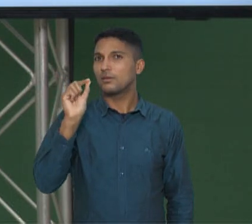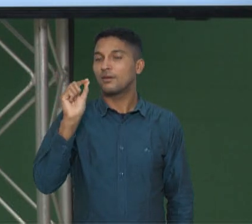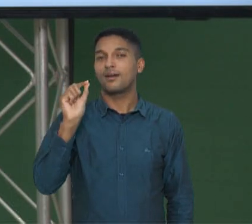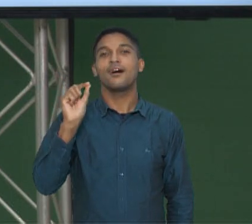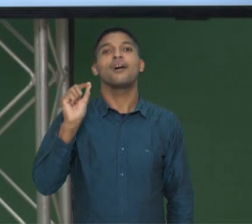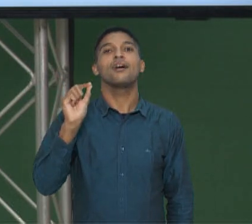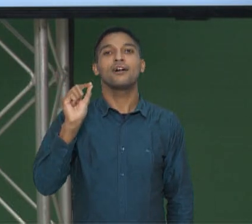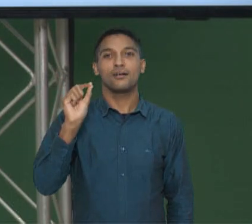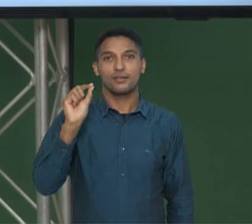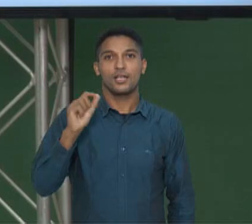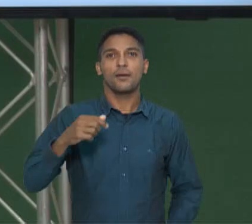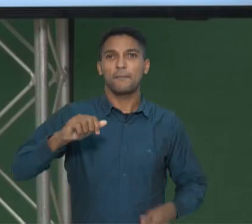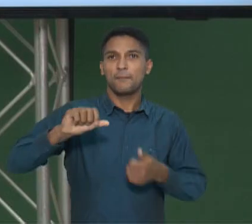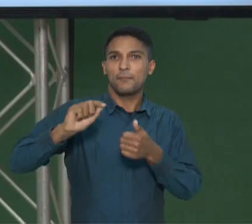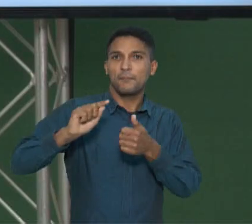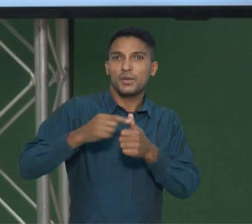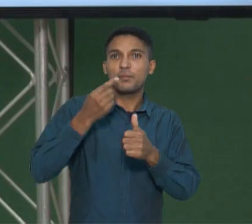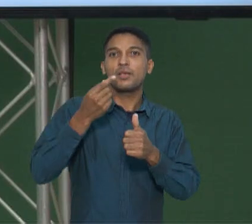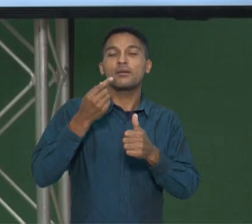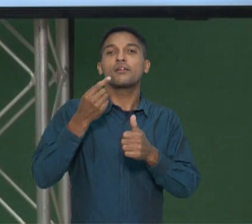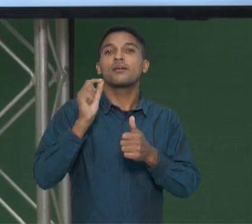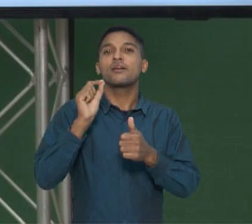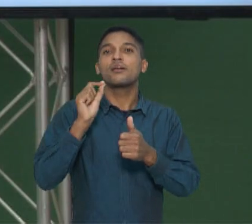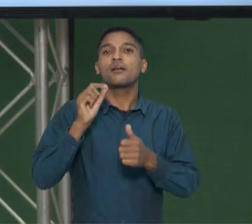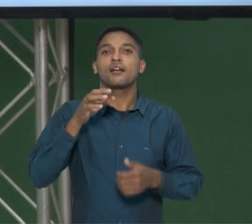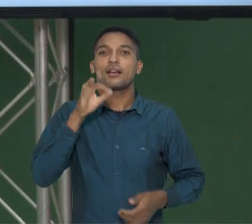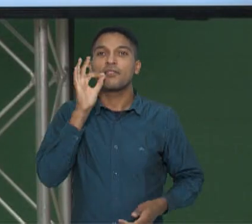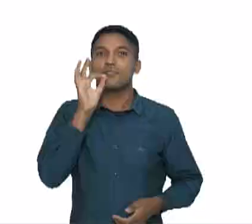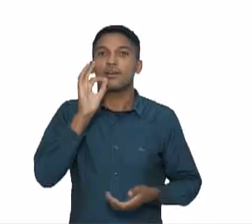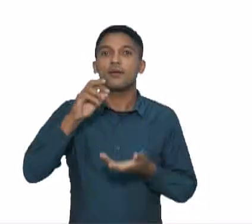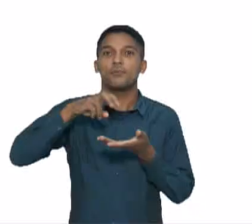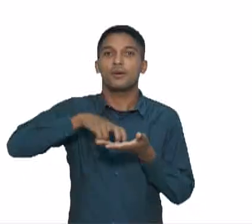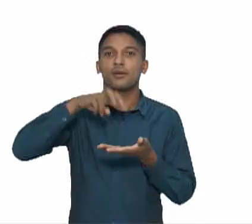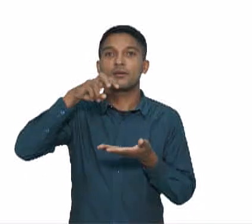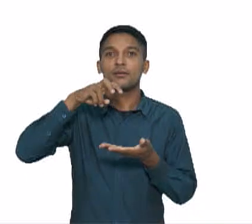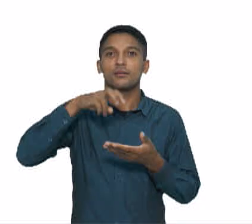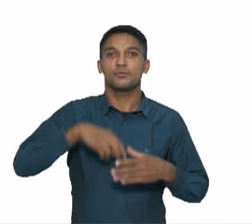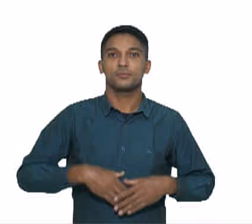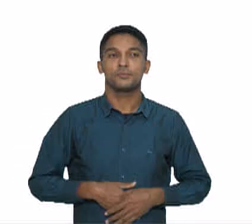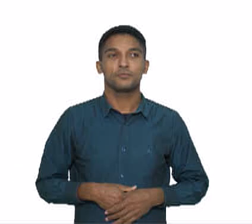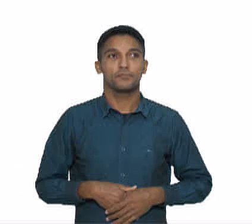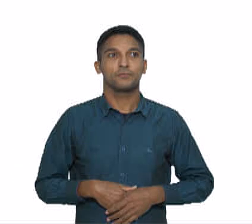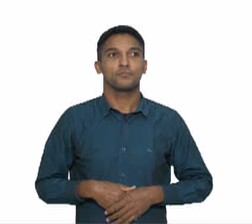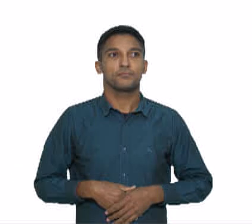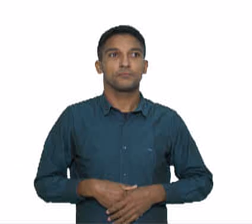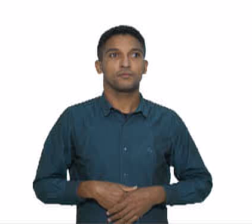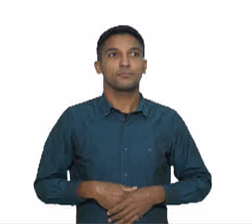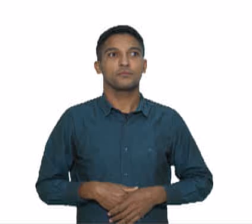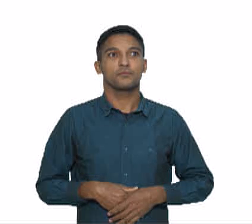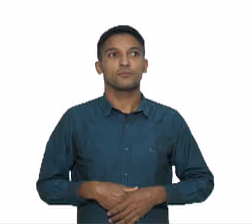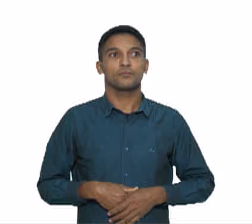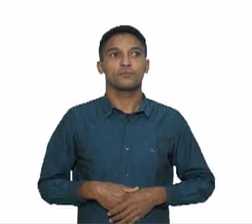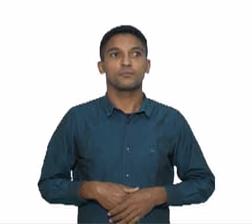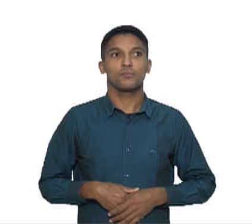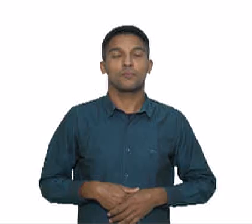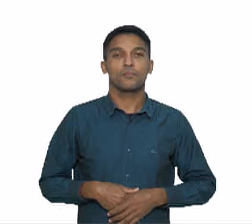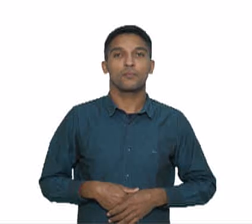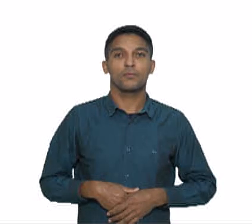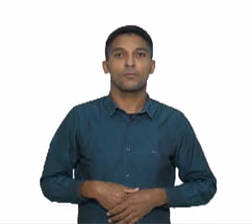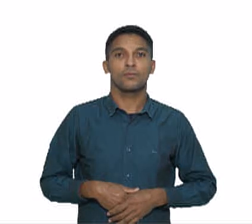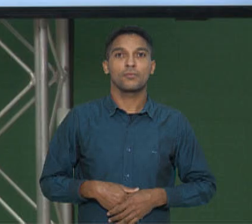do dia, né? Primeira comida, no caso, café da manhã. Com media pensión ou com